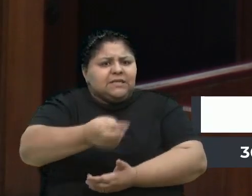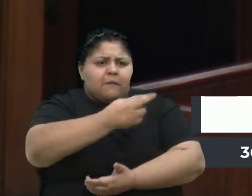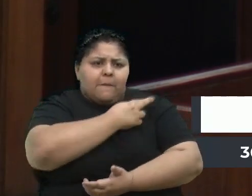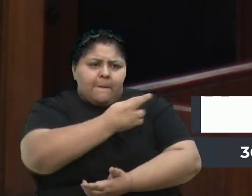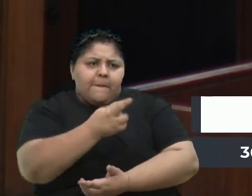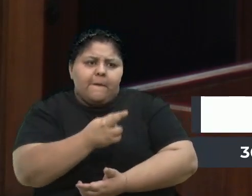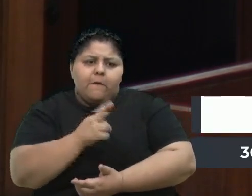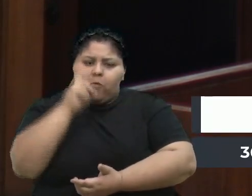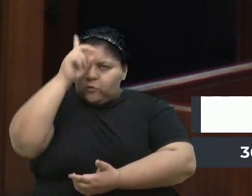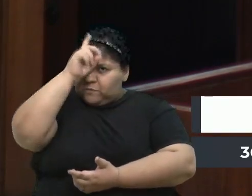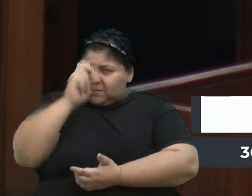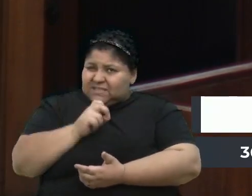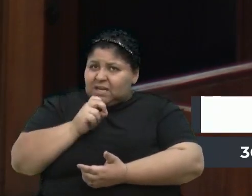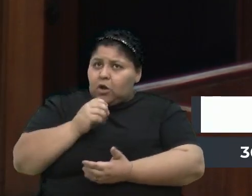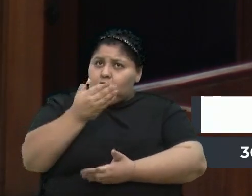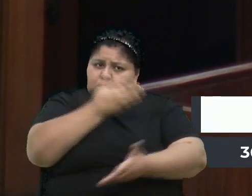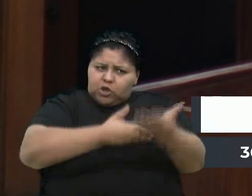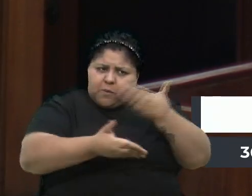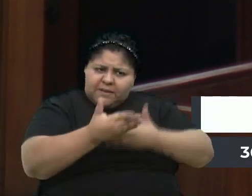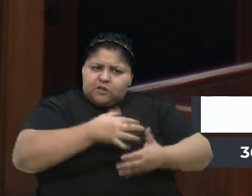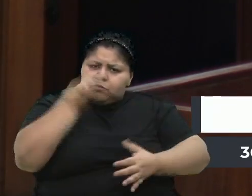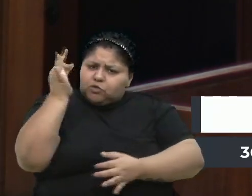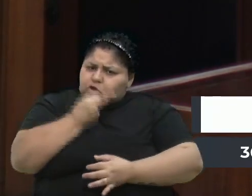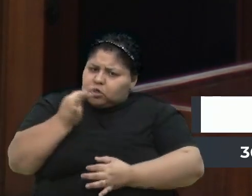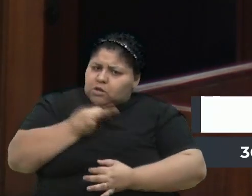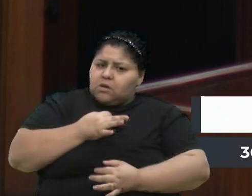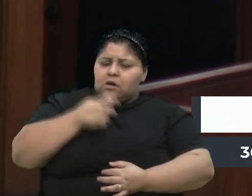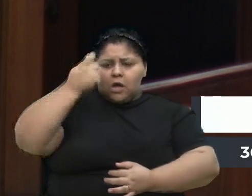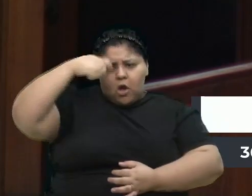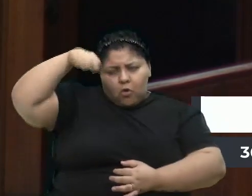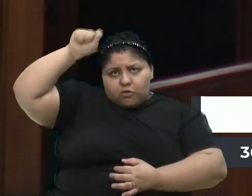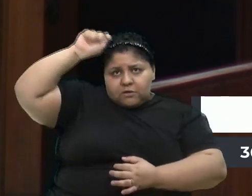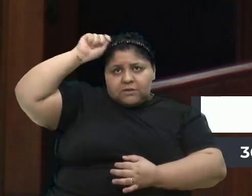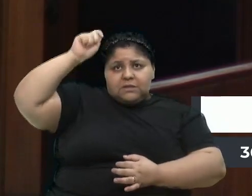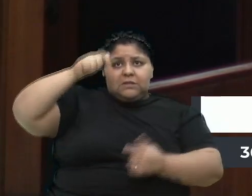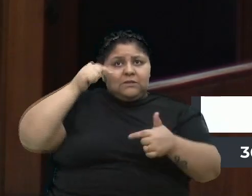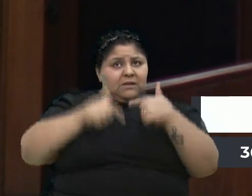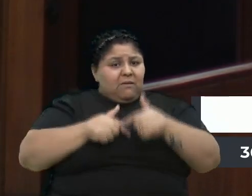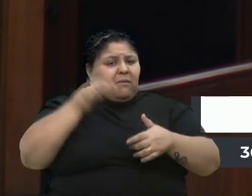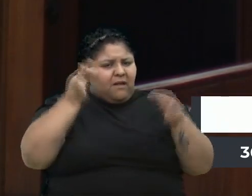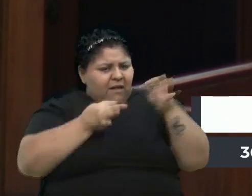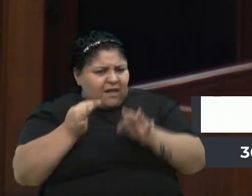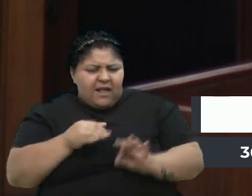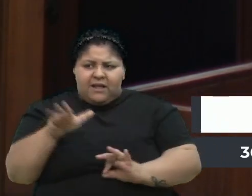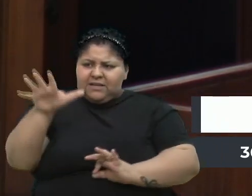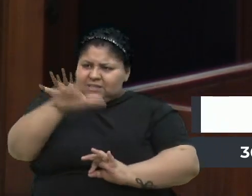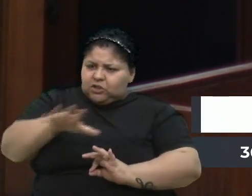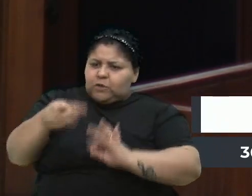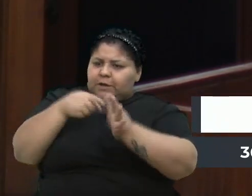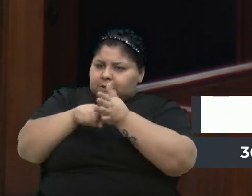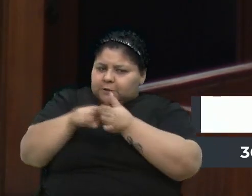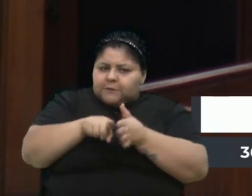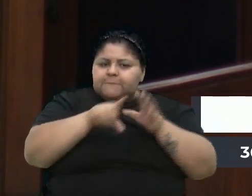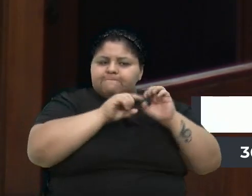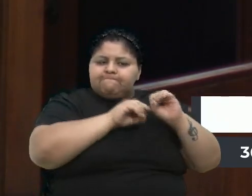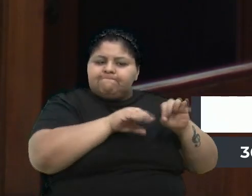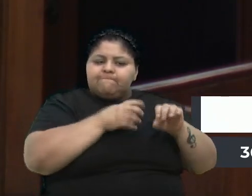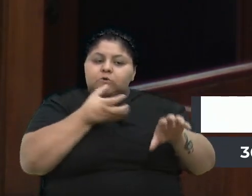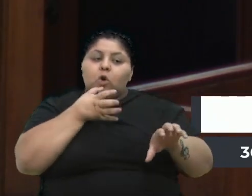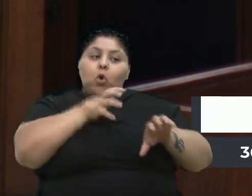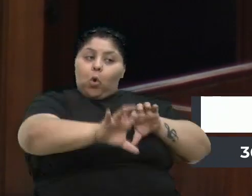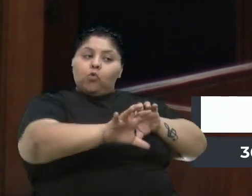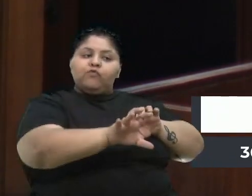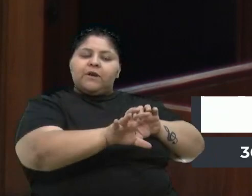de excelência, a Universidade de Caxias do Sul faz um trabalho de excelência na sua área de pesquisa e ensino, então não é contra isso, é